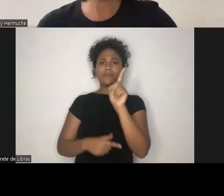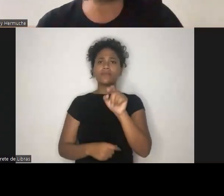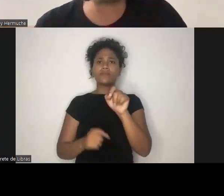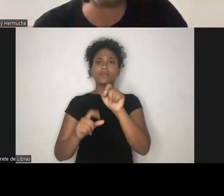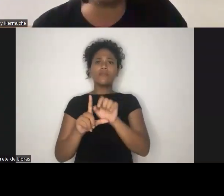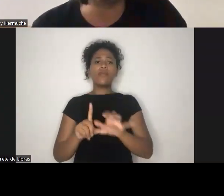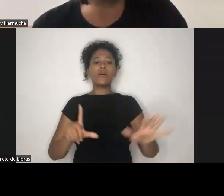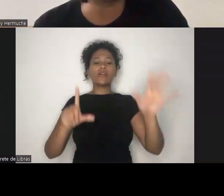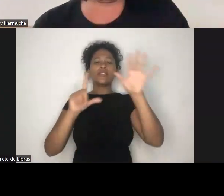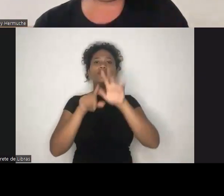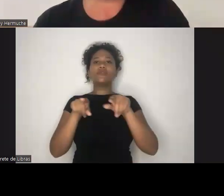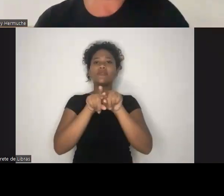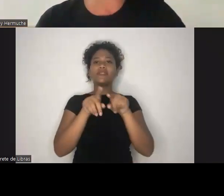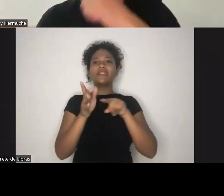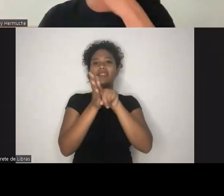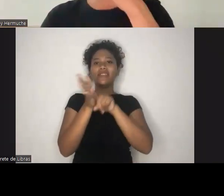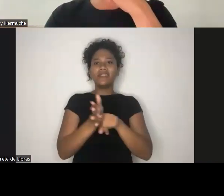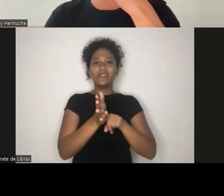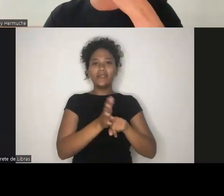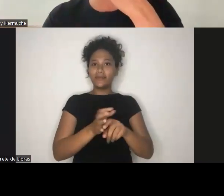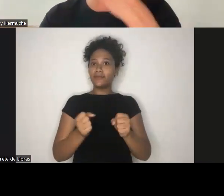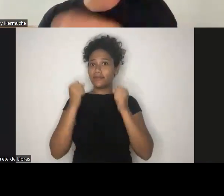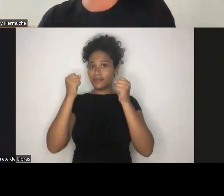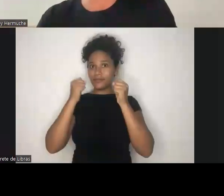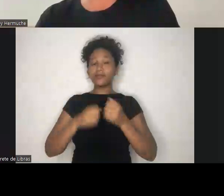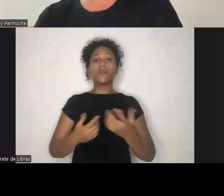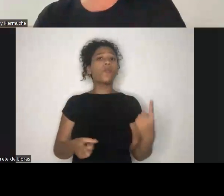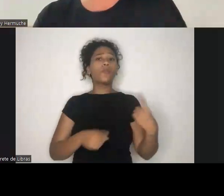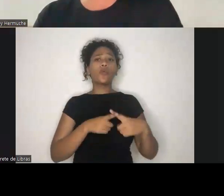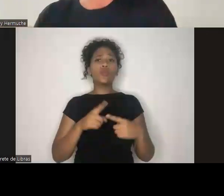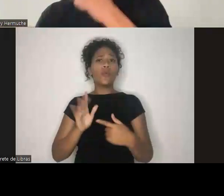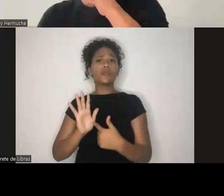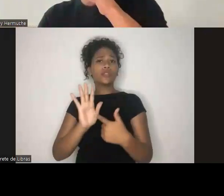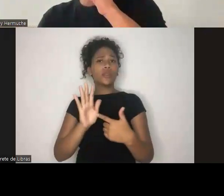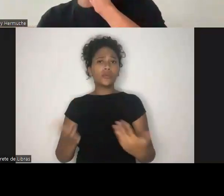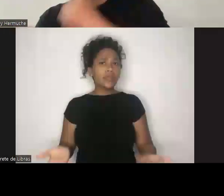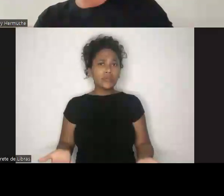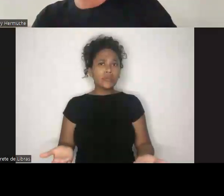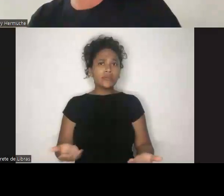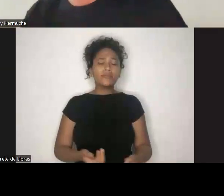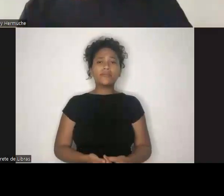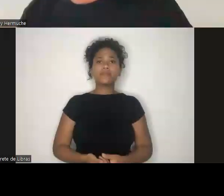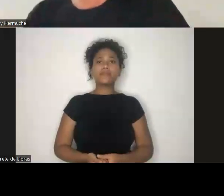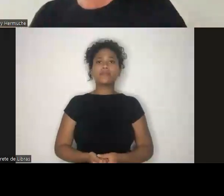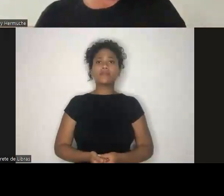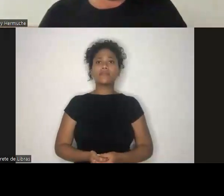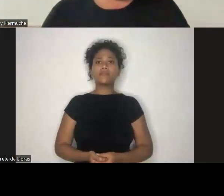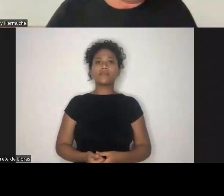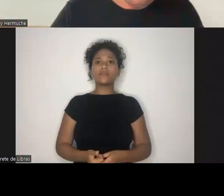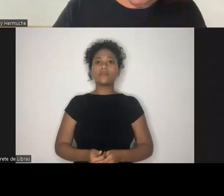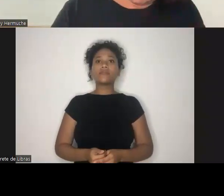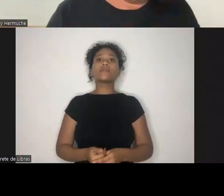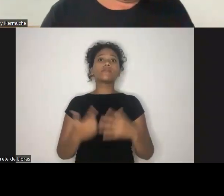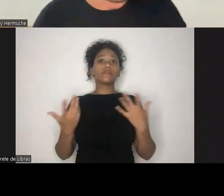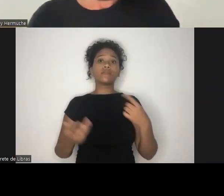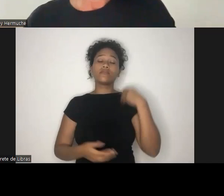de pesquisa muito grande e o que que eu vou por que que eu tô mostrando isso para vocês apesar de ter tido